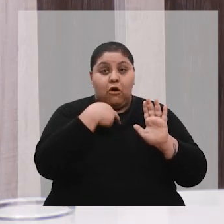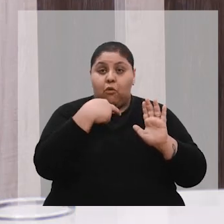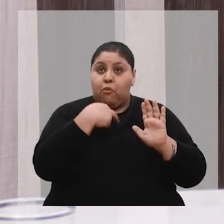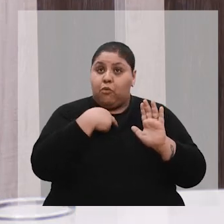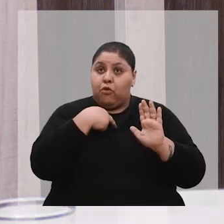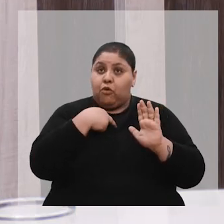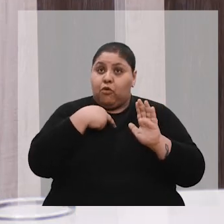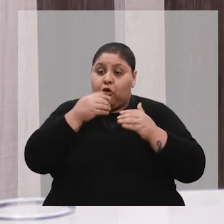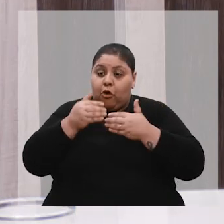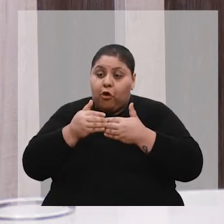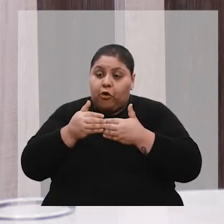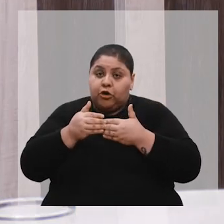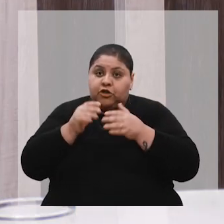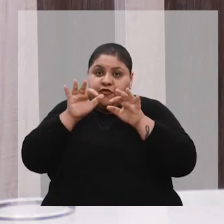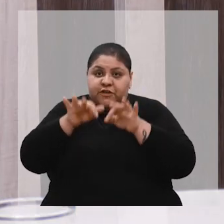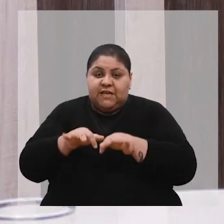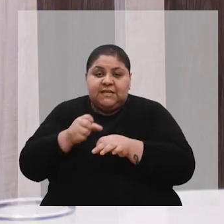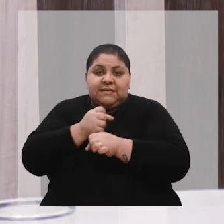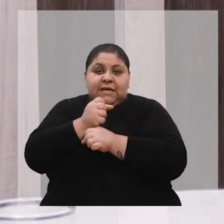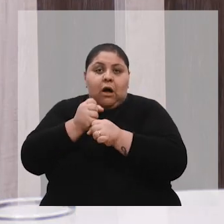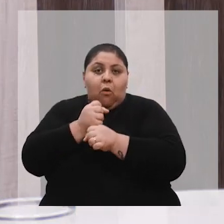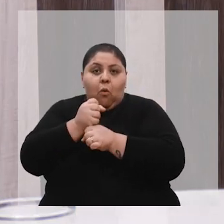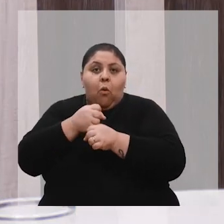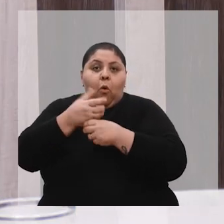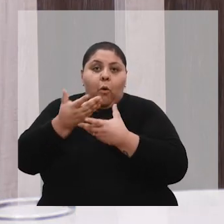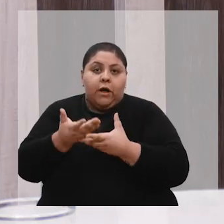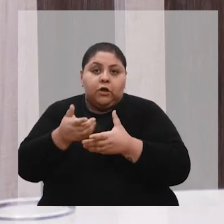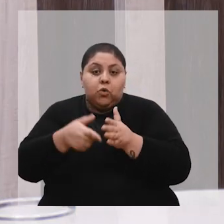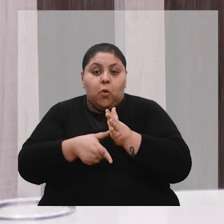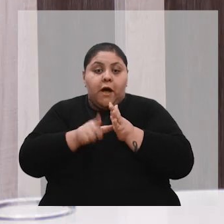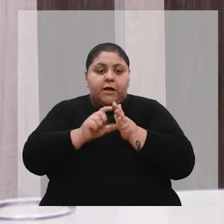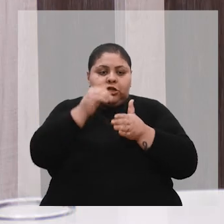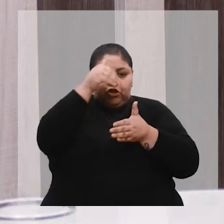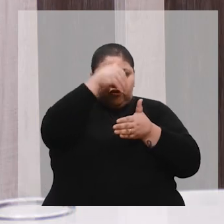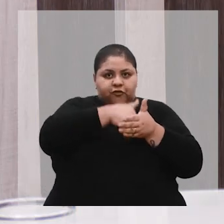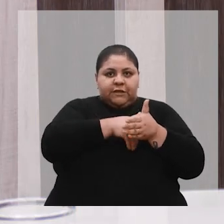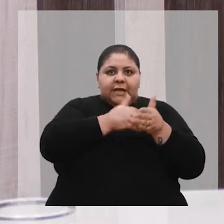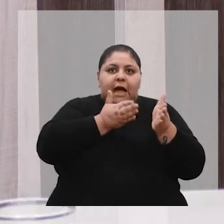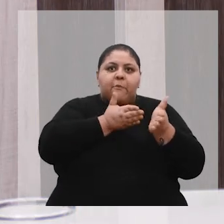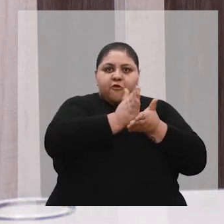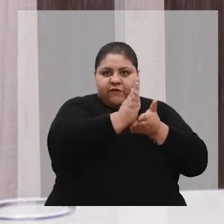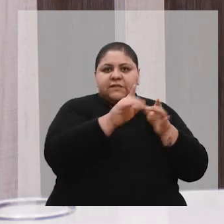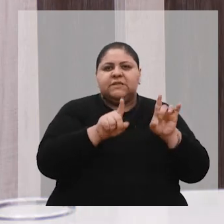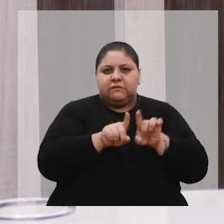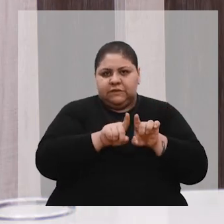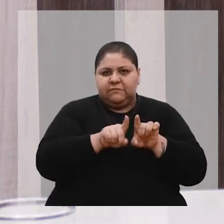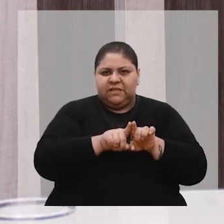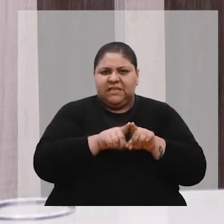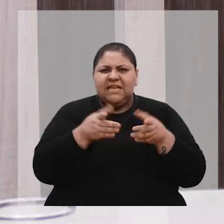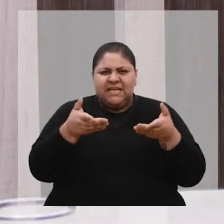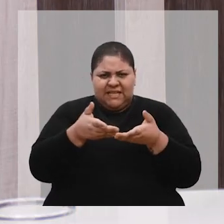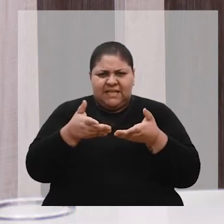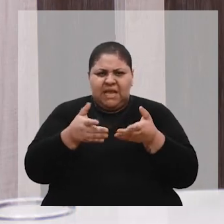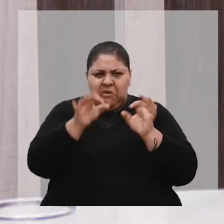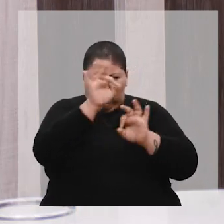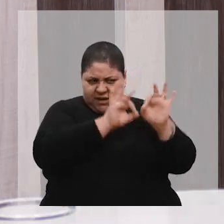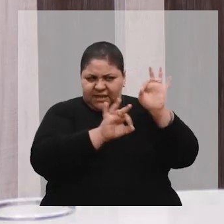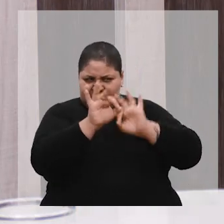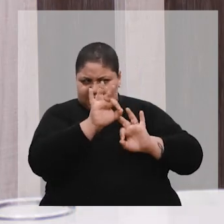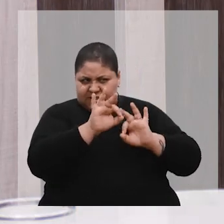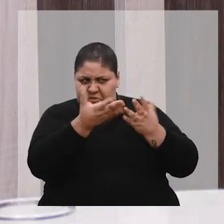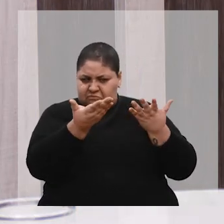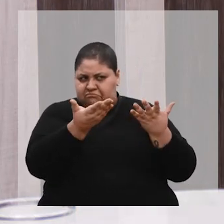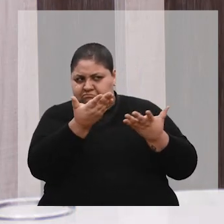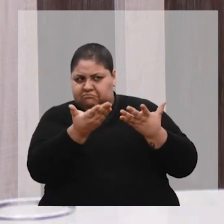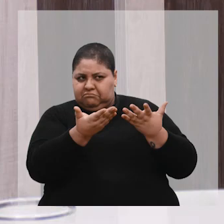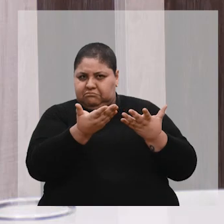poderão atravessar esse ano sem a devida discussão e sem a necessária aprovação, digamos assim, já um desenho assim